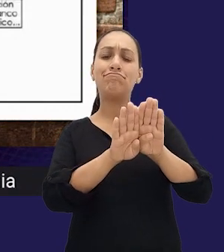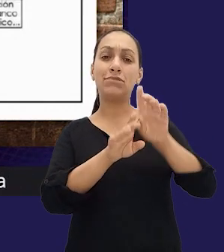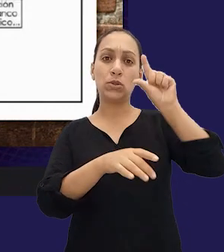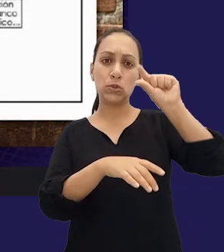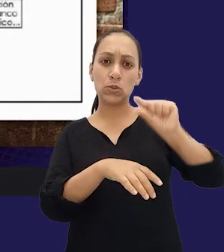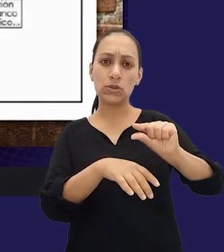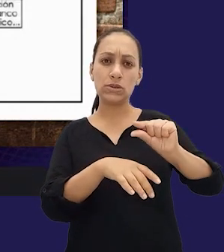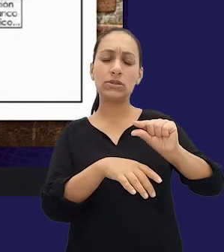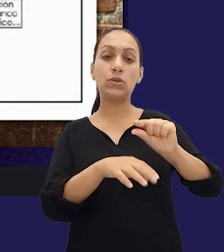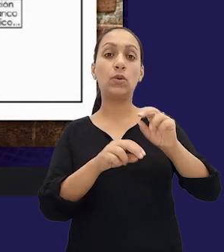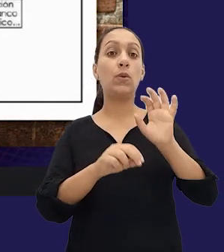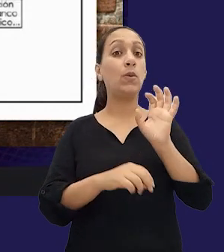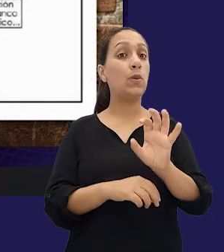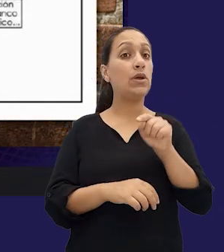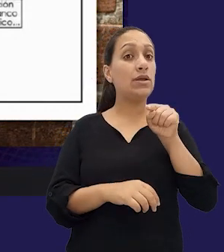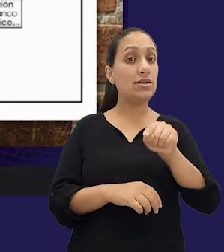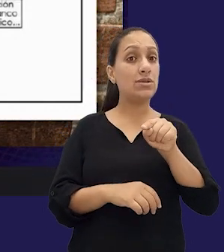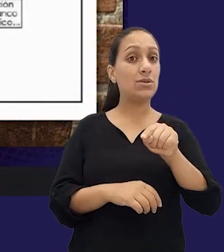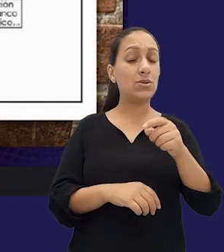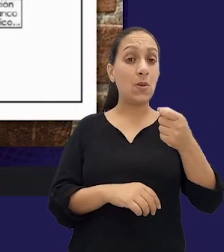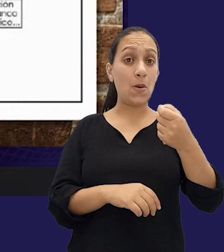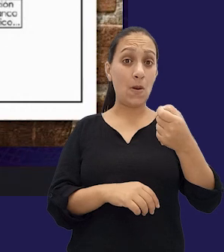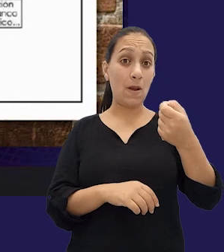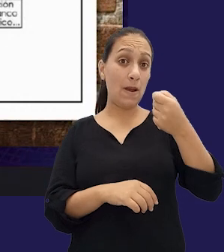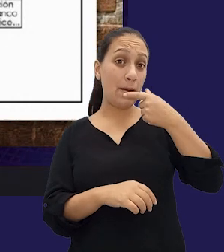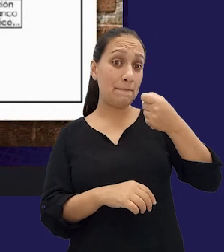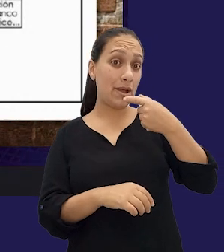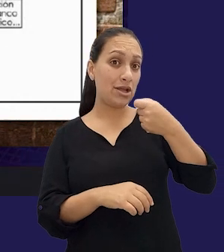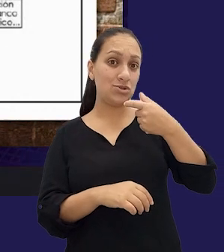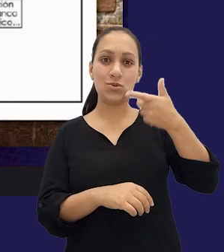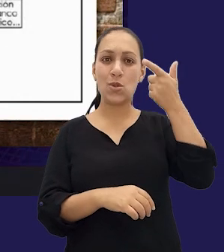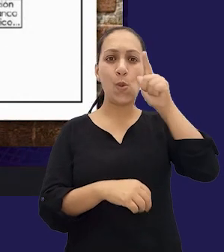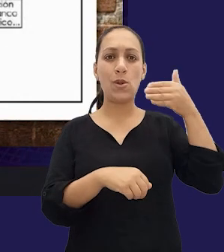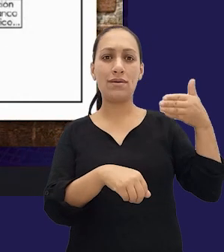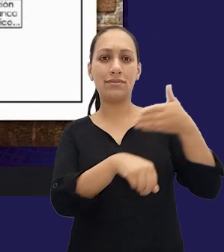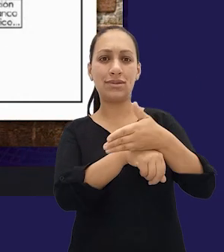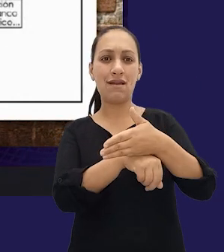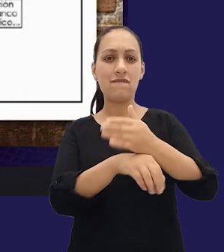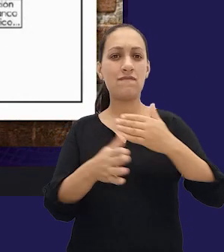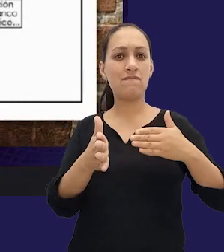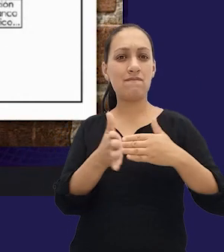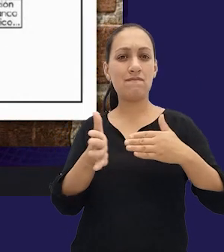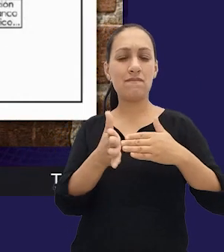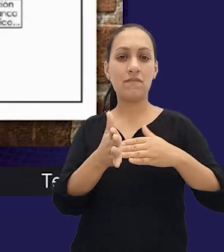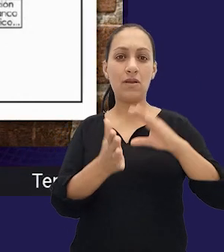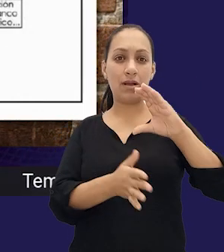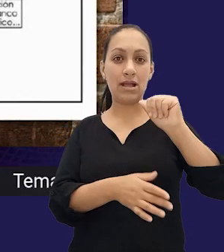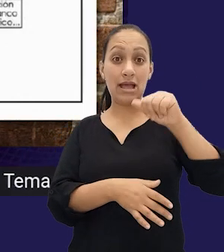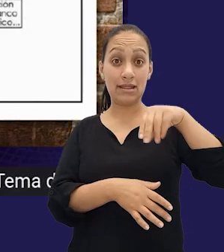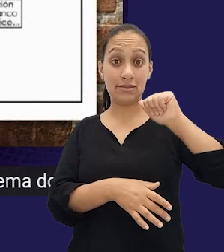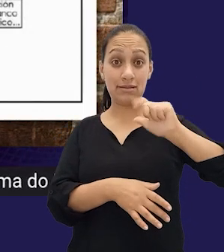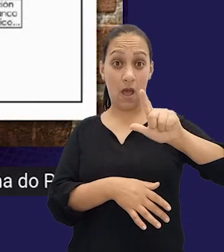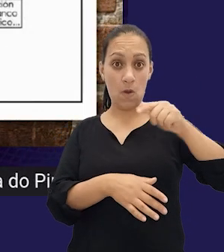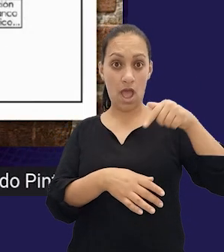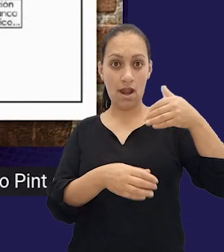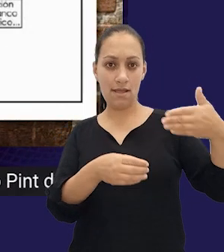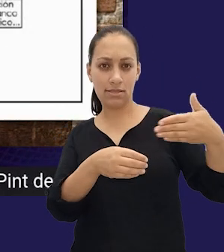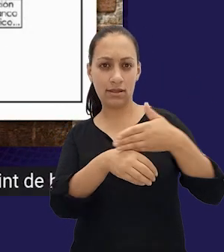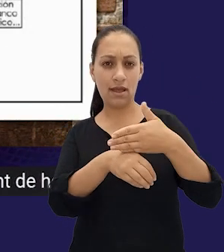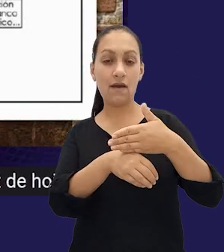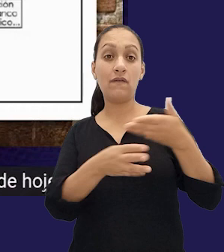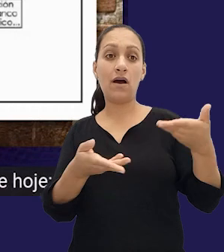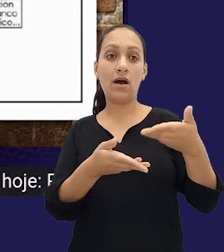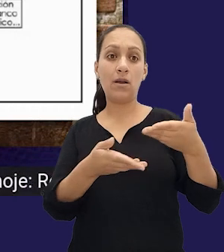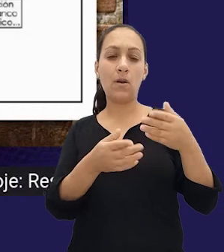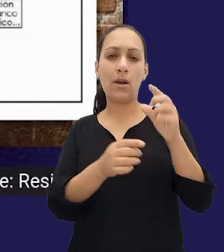reduzida, e com isso, a droga fisicamente não consegue entrar, né? Porque o canal por onde ela entrava está com um